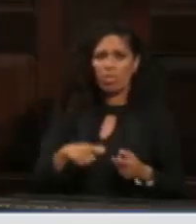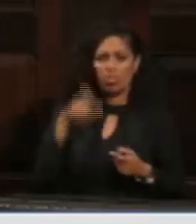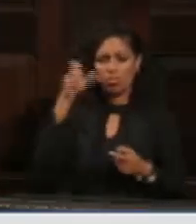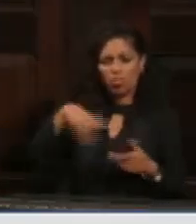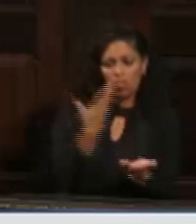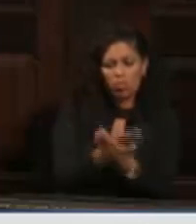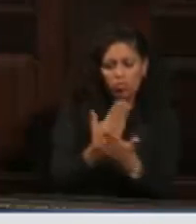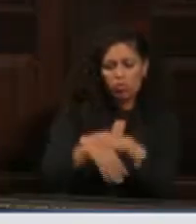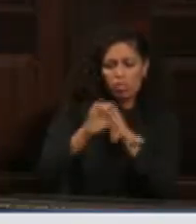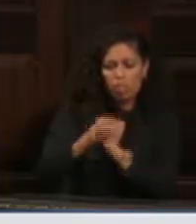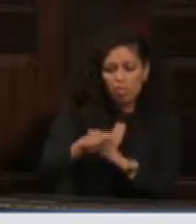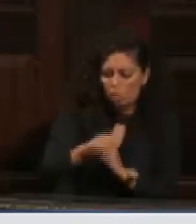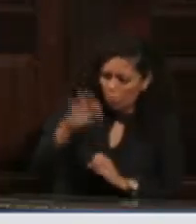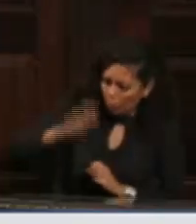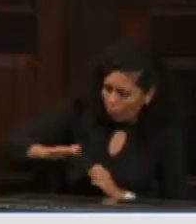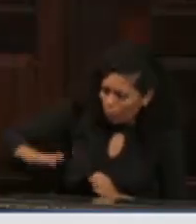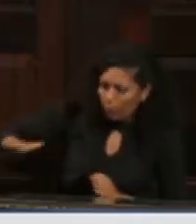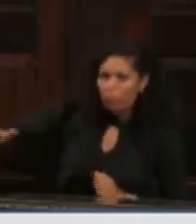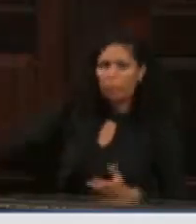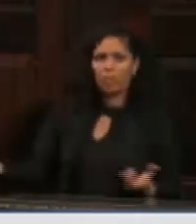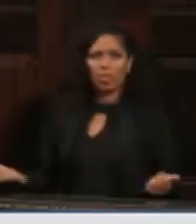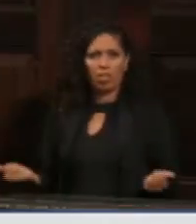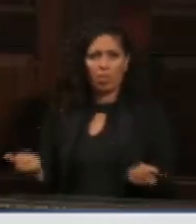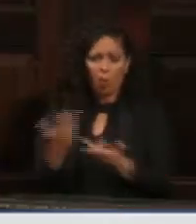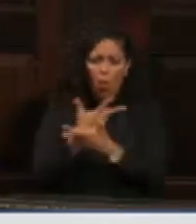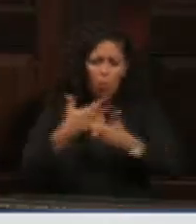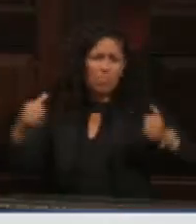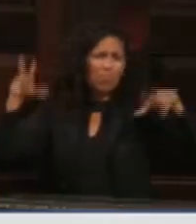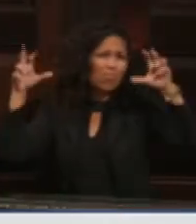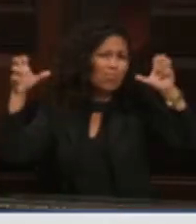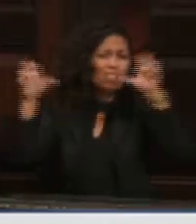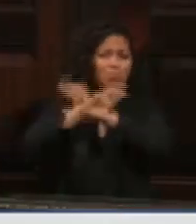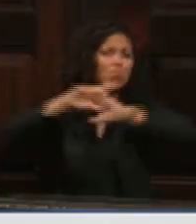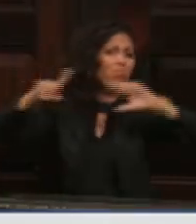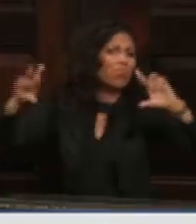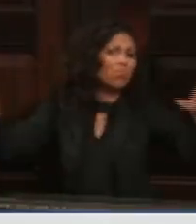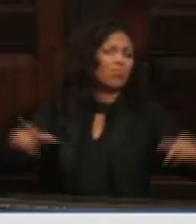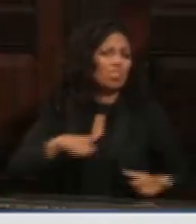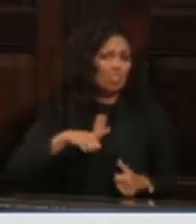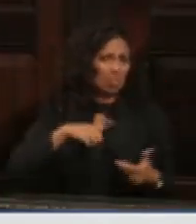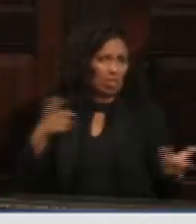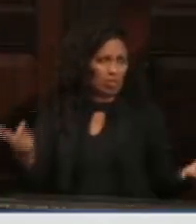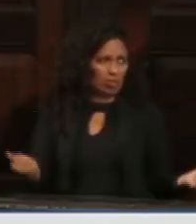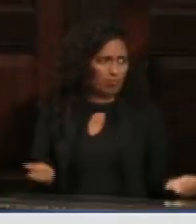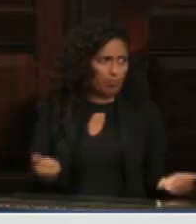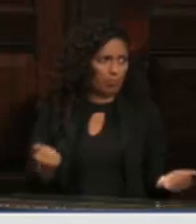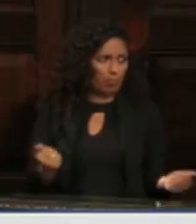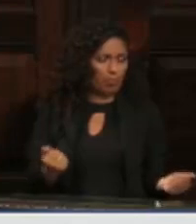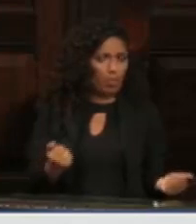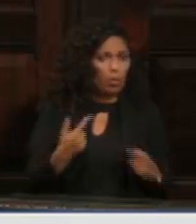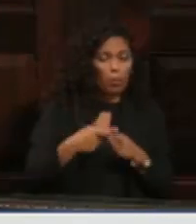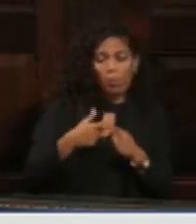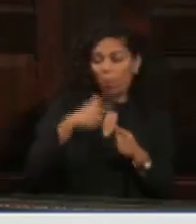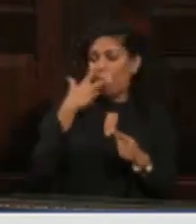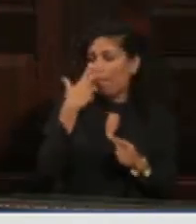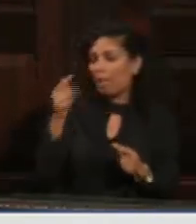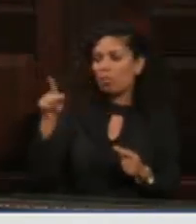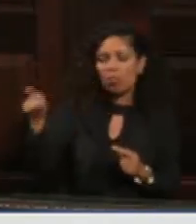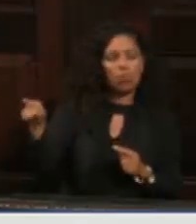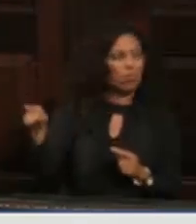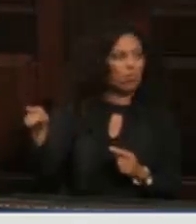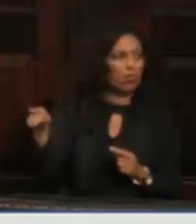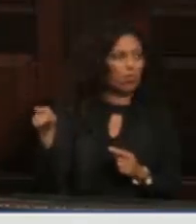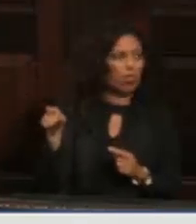sobretudo na creche. Talvez esses fossem, entre outros elementos, que pudessem interessar ao mandato da deputada, que parece ter